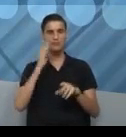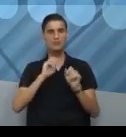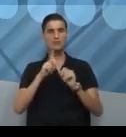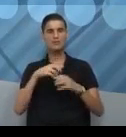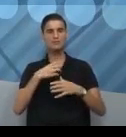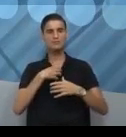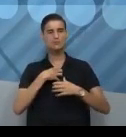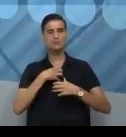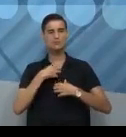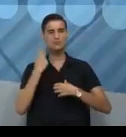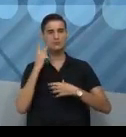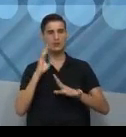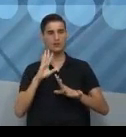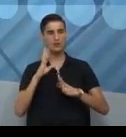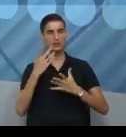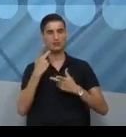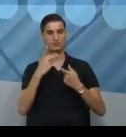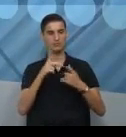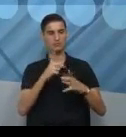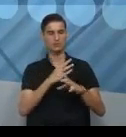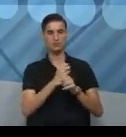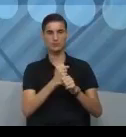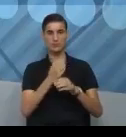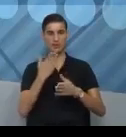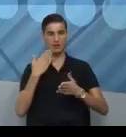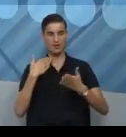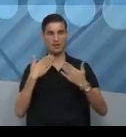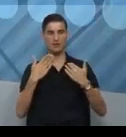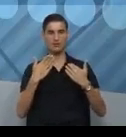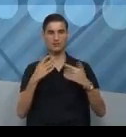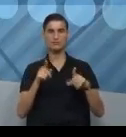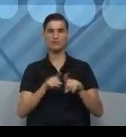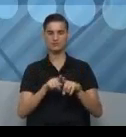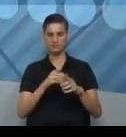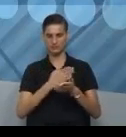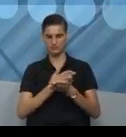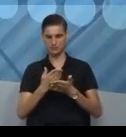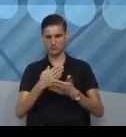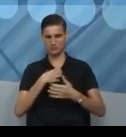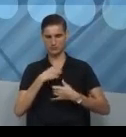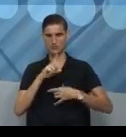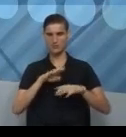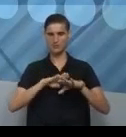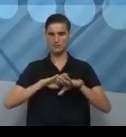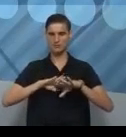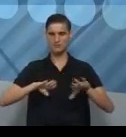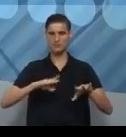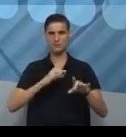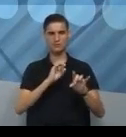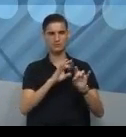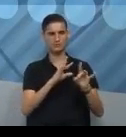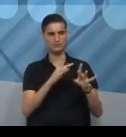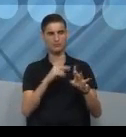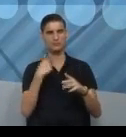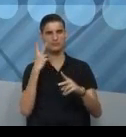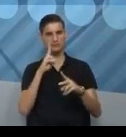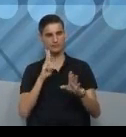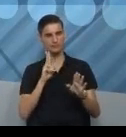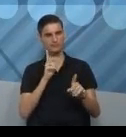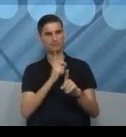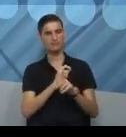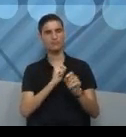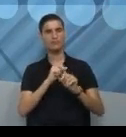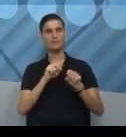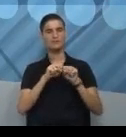o método para resolver uma equação do calor. E a partir daquele método de separação de variáveis, nós chegamos aí